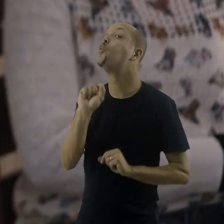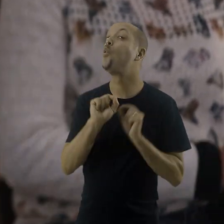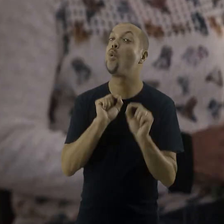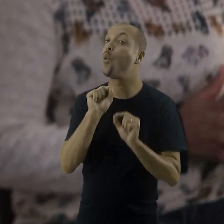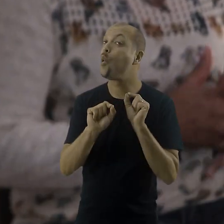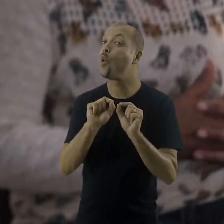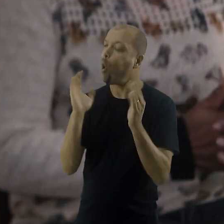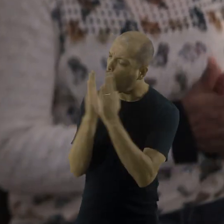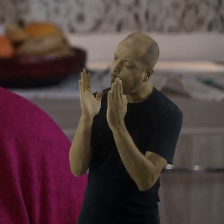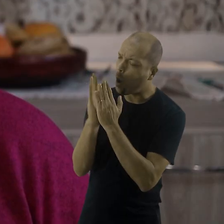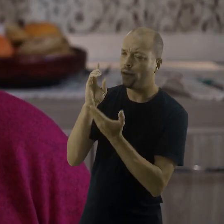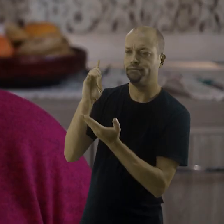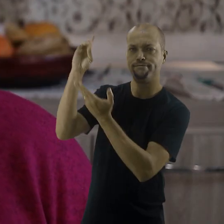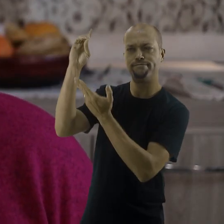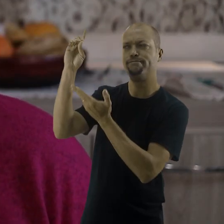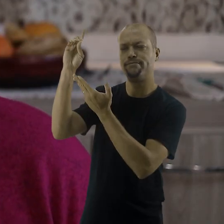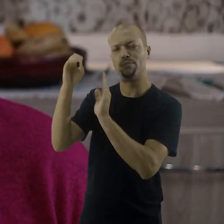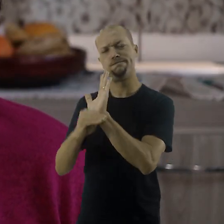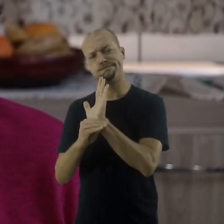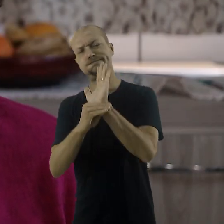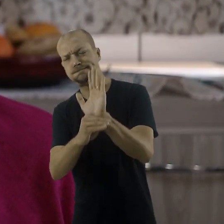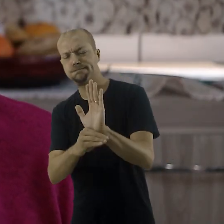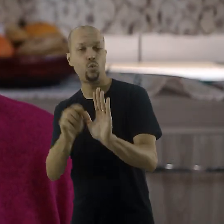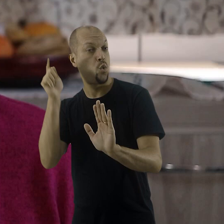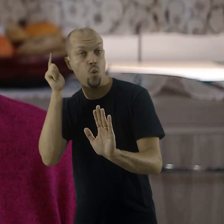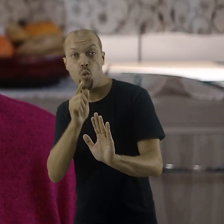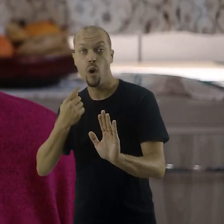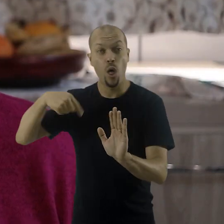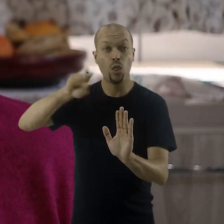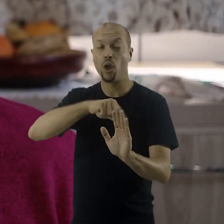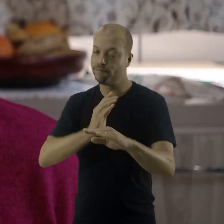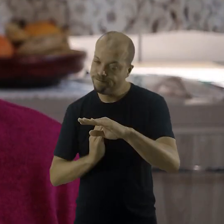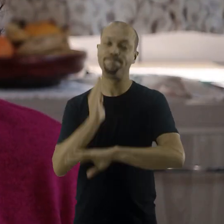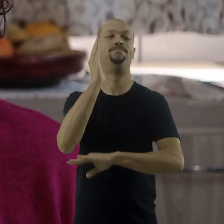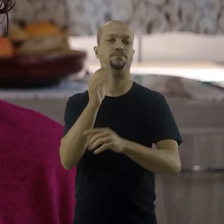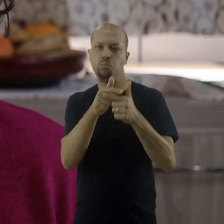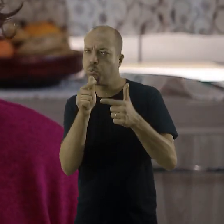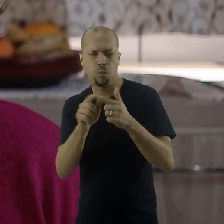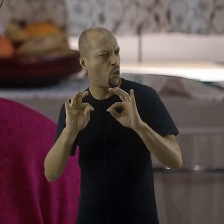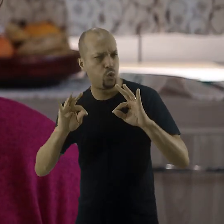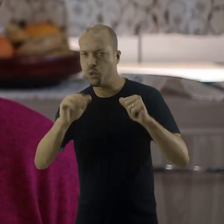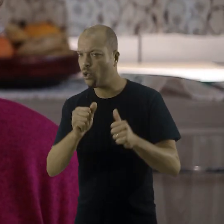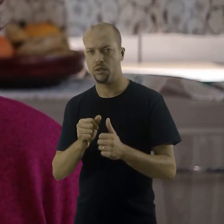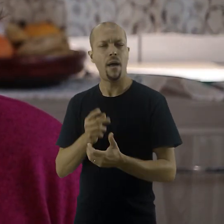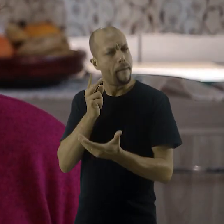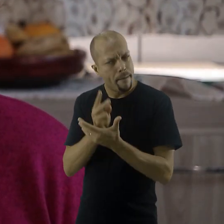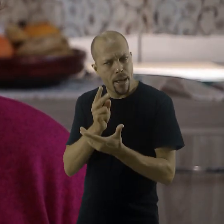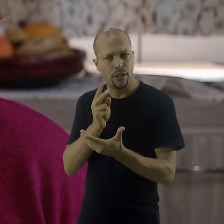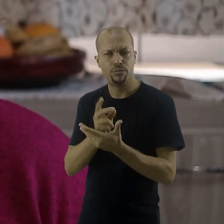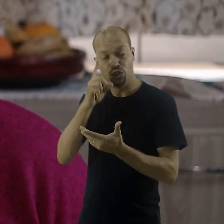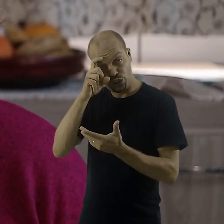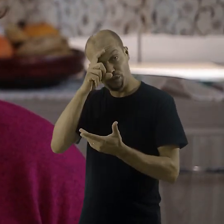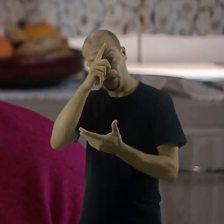é buscar a orientação de Deus, para que Deus nos ajude a vencer as nossas dificuldades sem causar problemas com os nossos cônjuges, mas